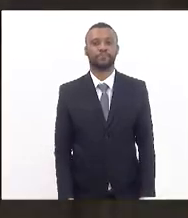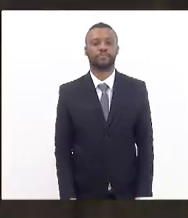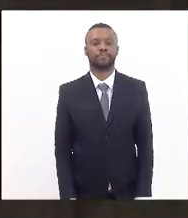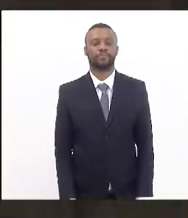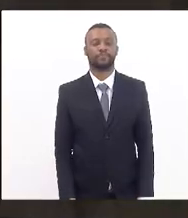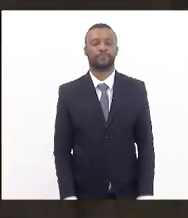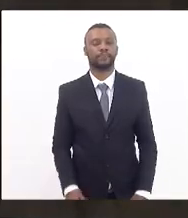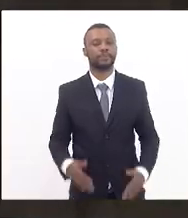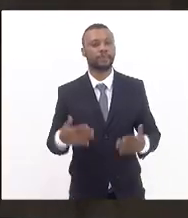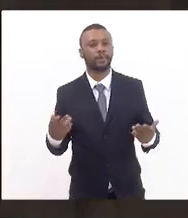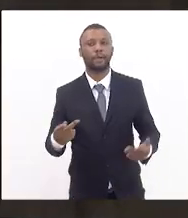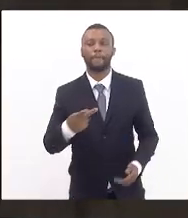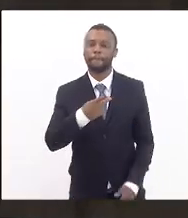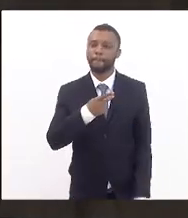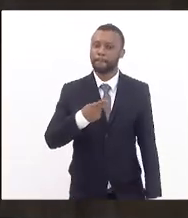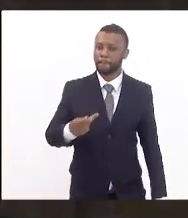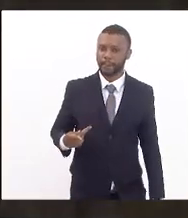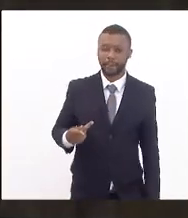Presidente, primeiro